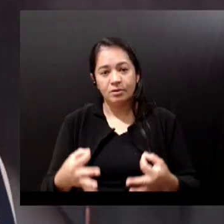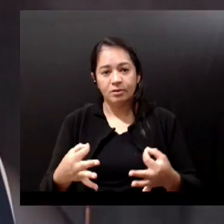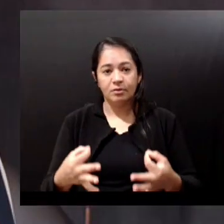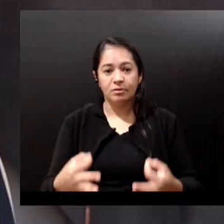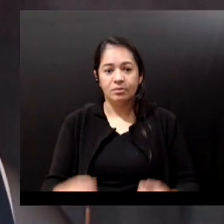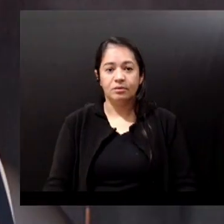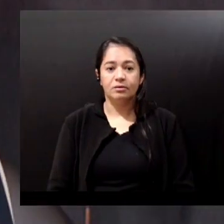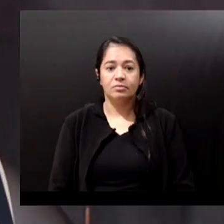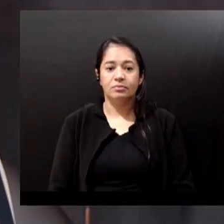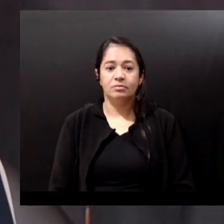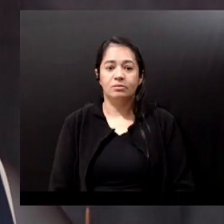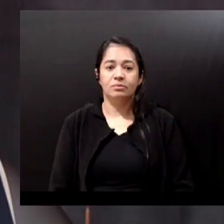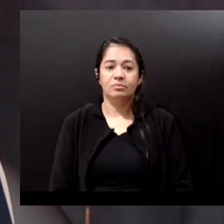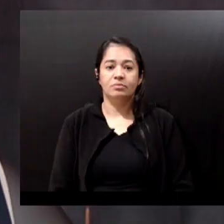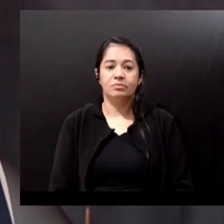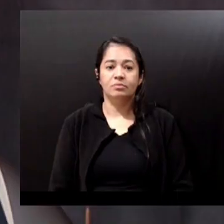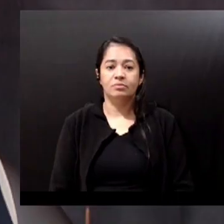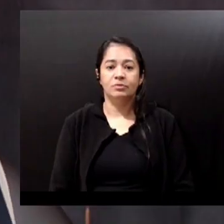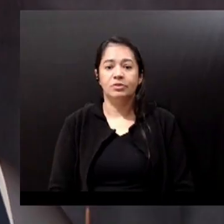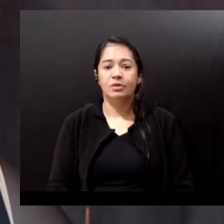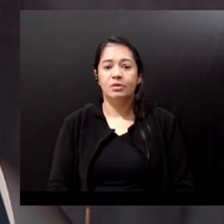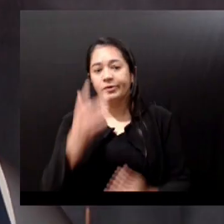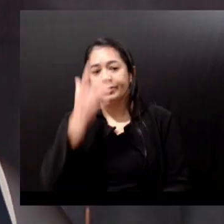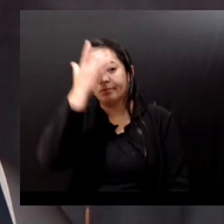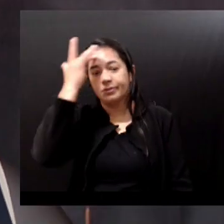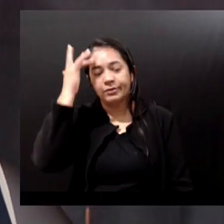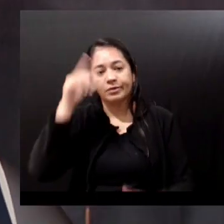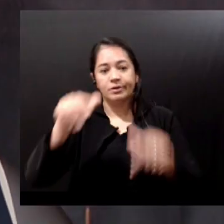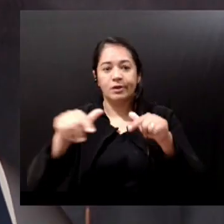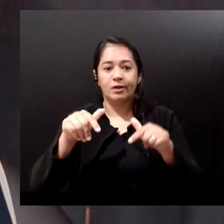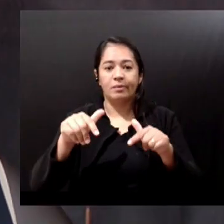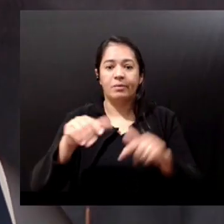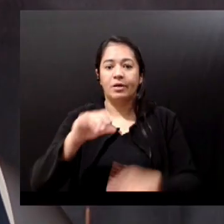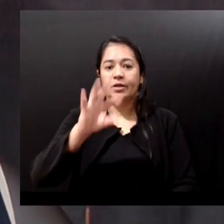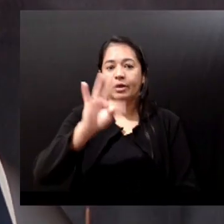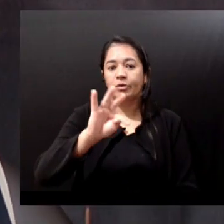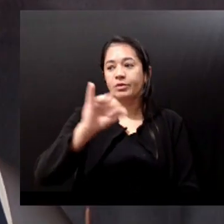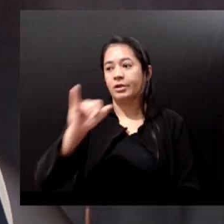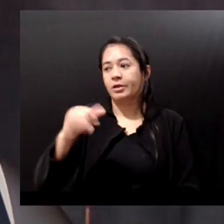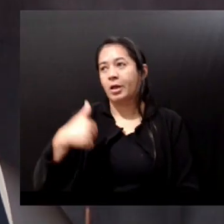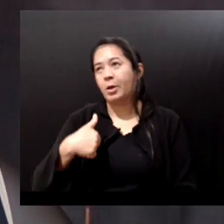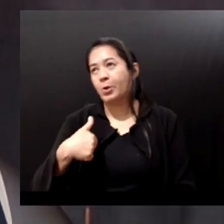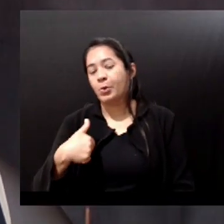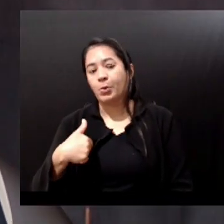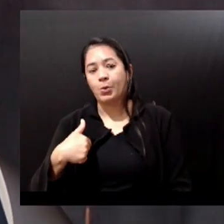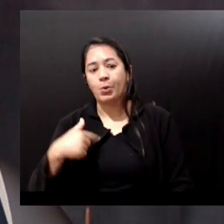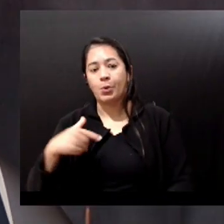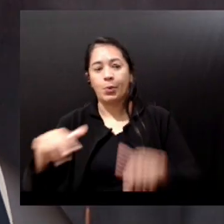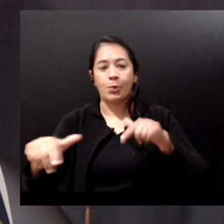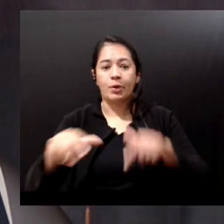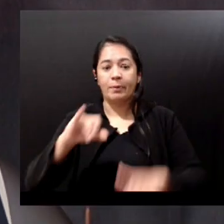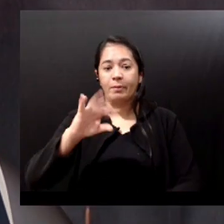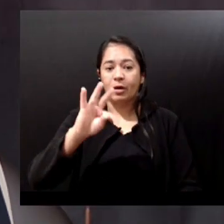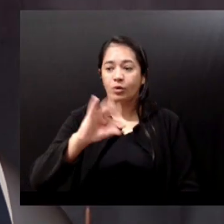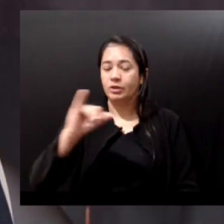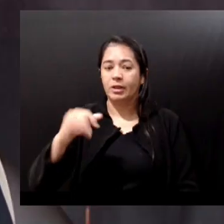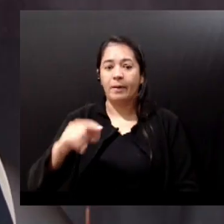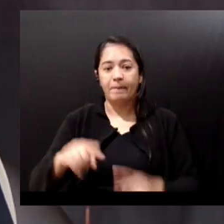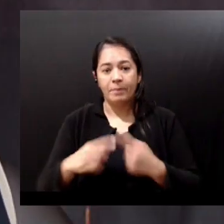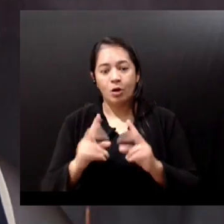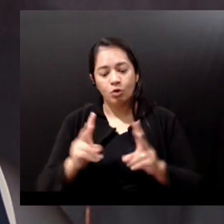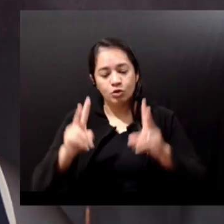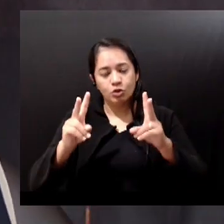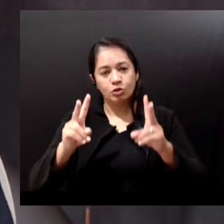como tem muita gente, né, que trabalha, por exemplo, com TI, aí fala: eu trabalho com TI, mas mesmo assim eu mantenho a minha rotina,